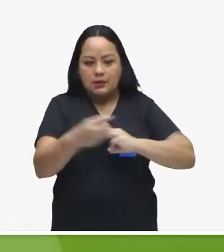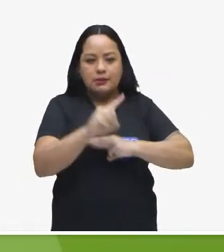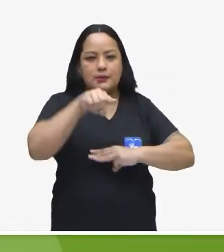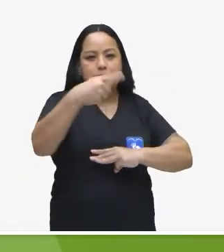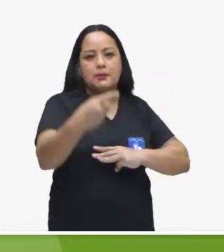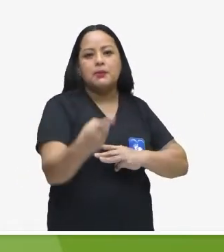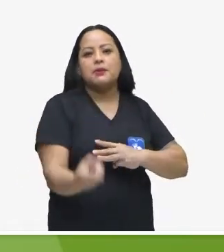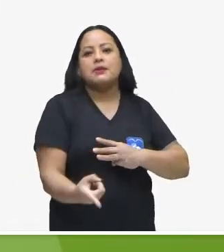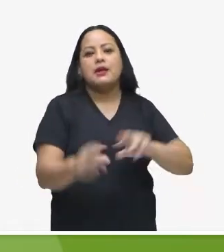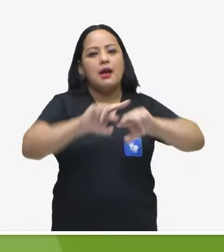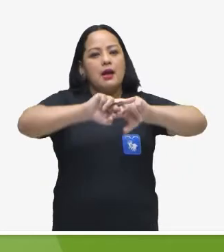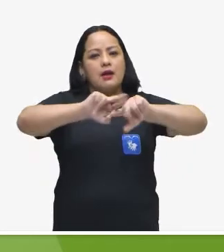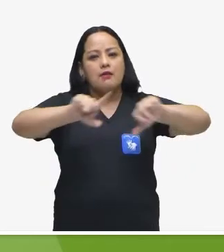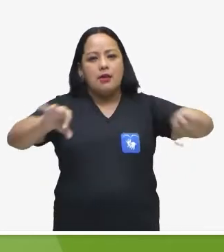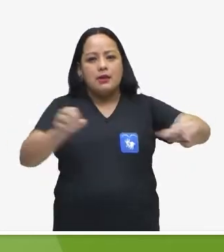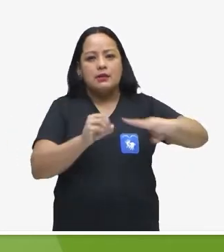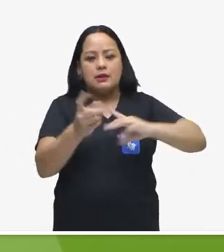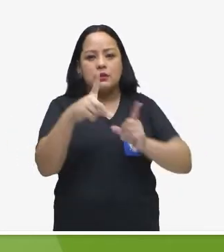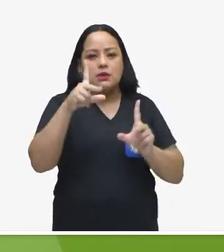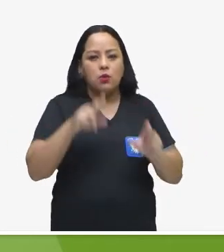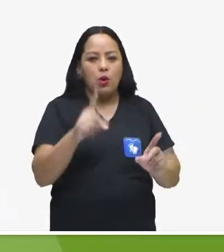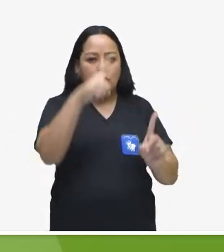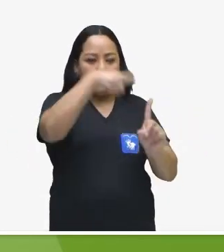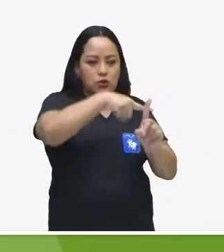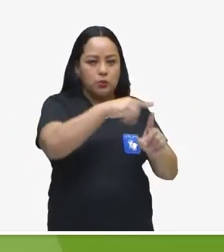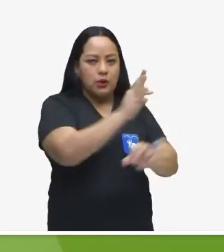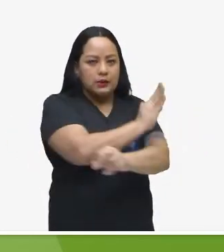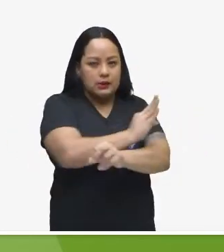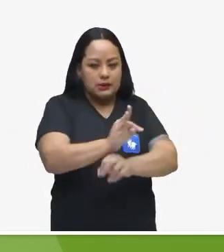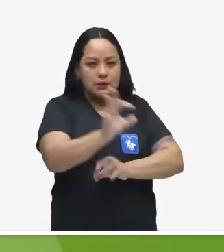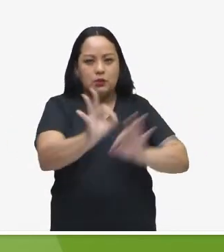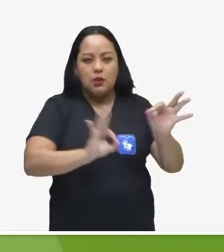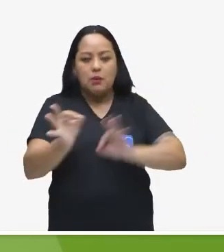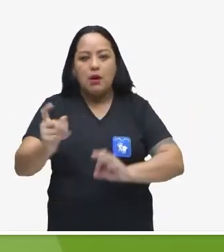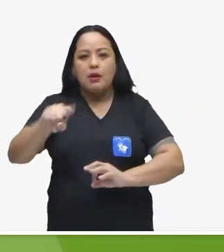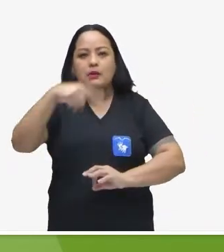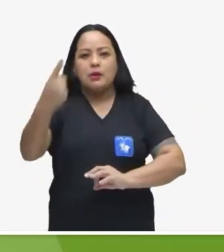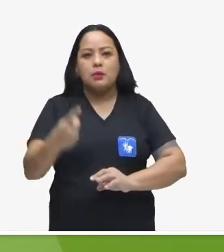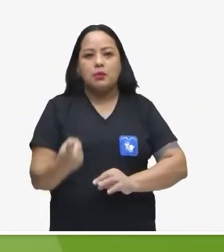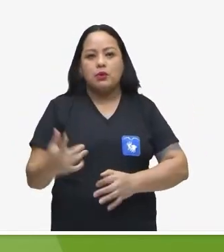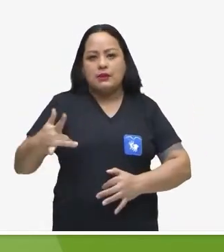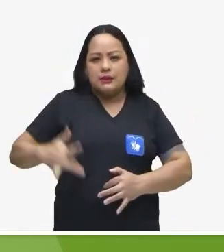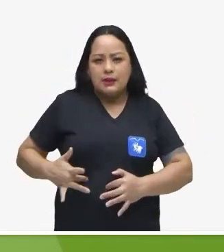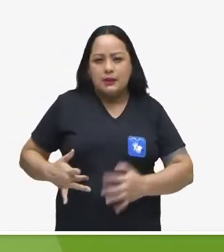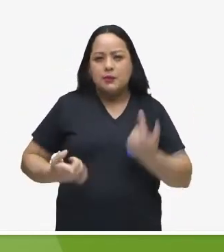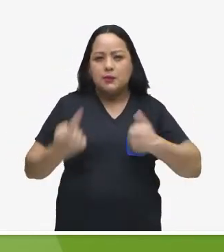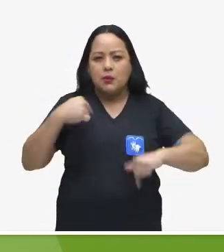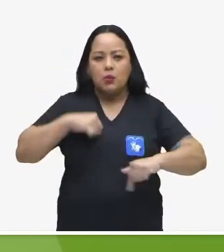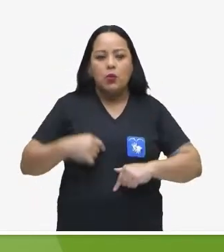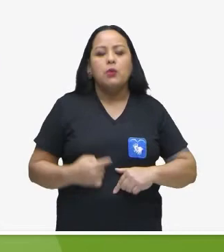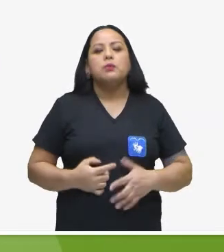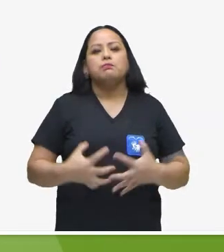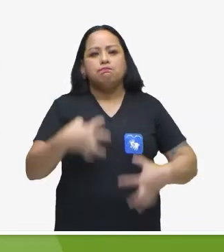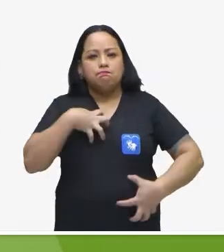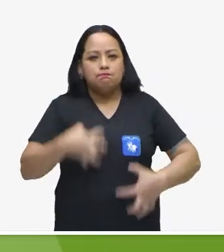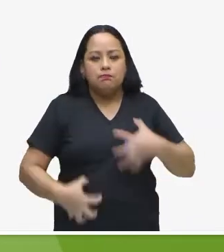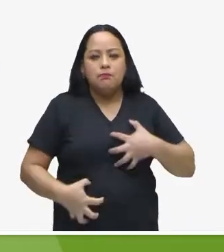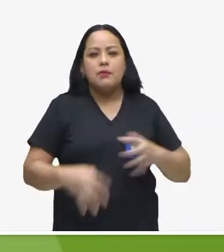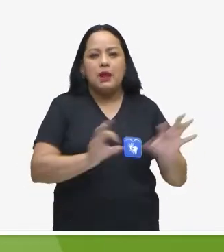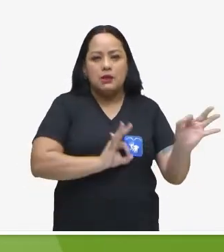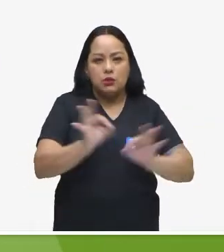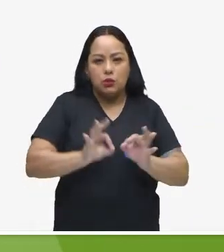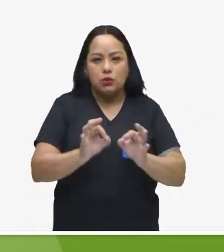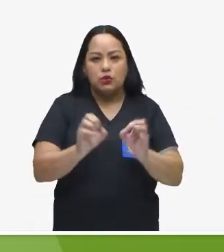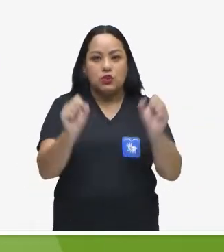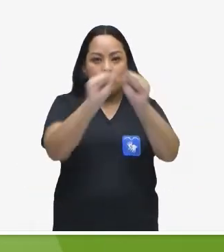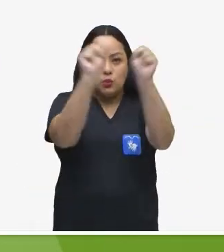formar várias células do mesmo tipo, vão formar os tecidos, depois vão formar os órgãos, e os órgãos se organizam em